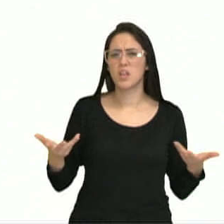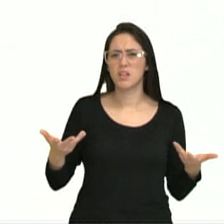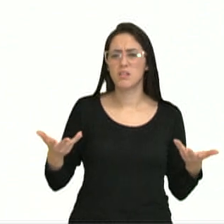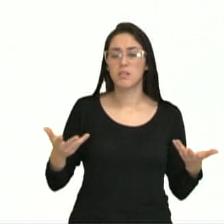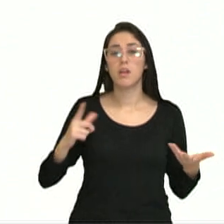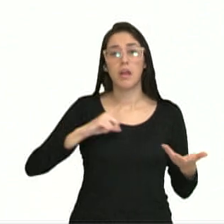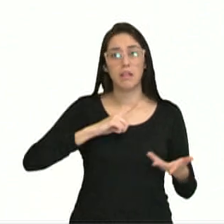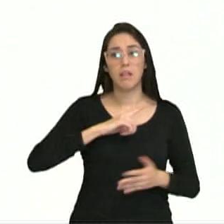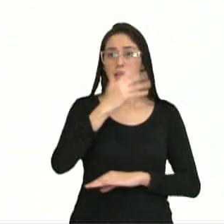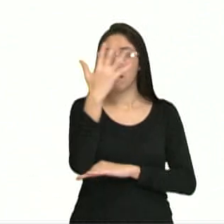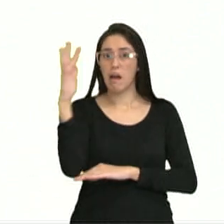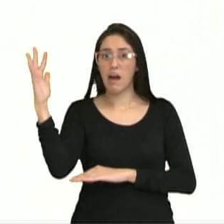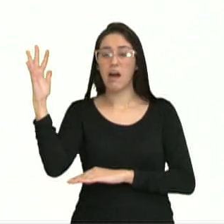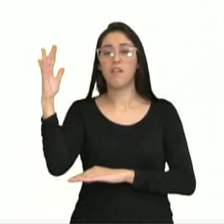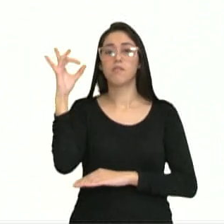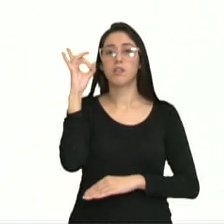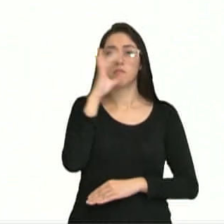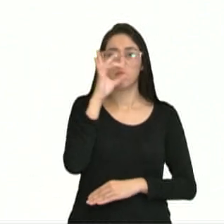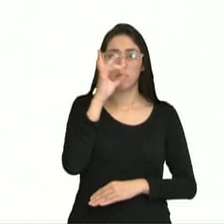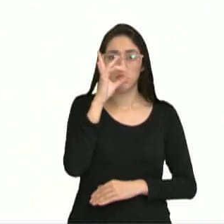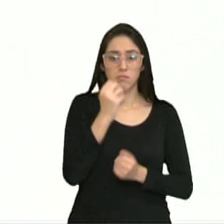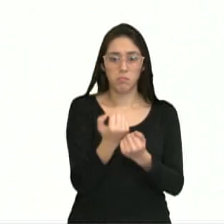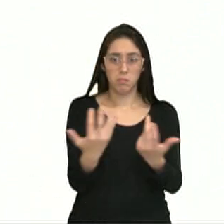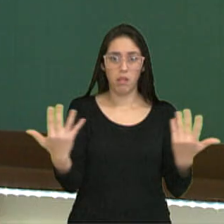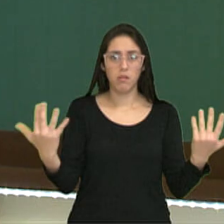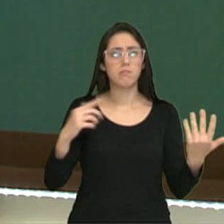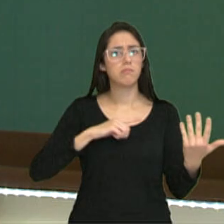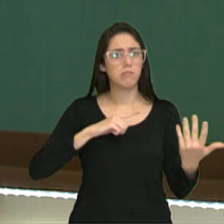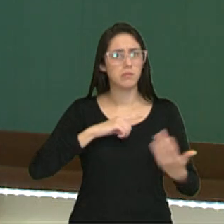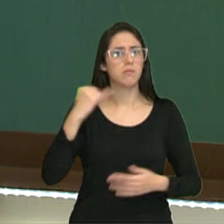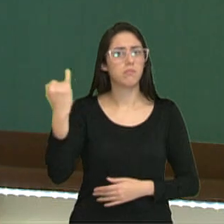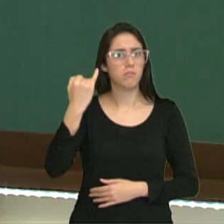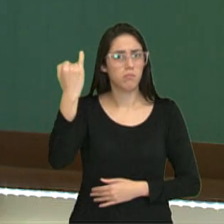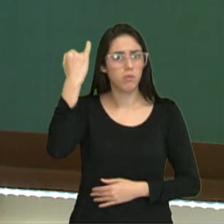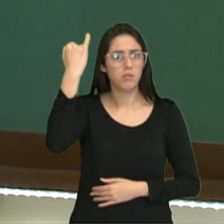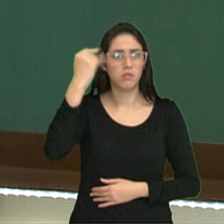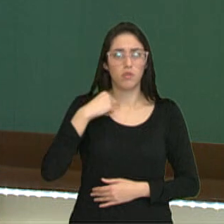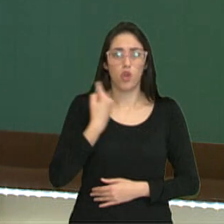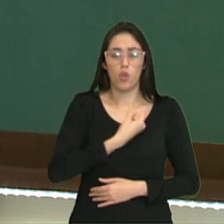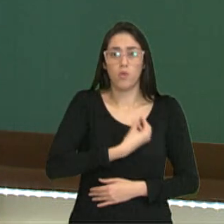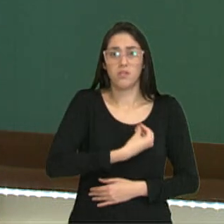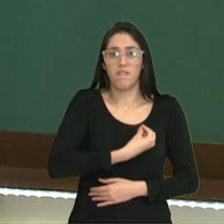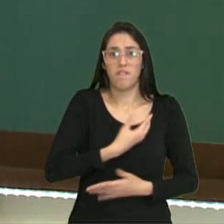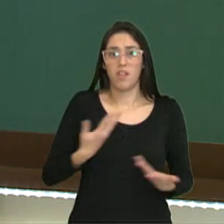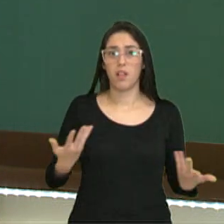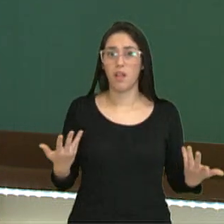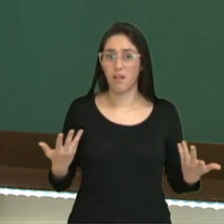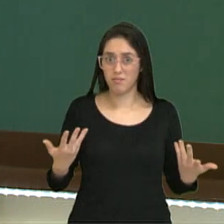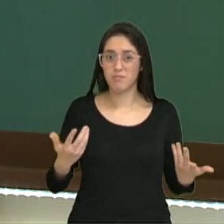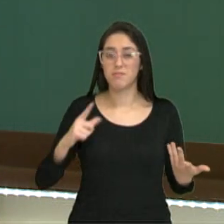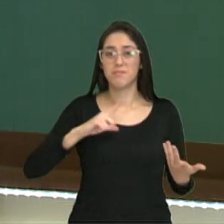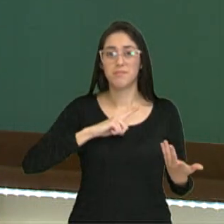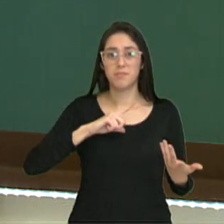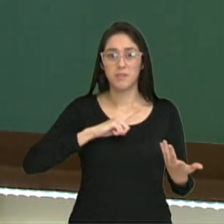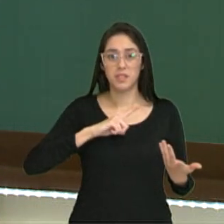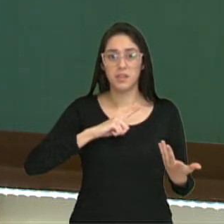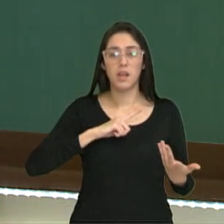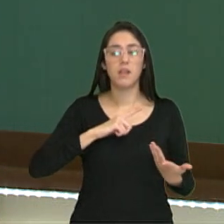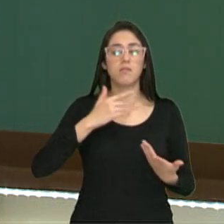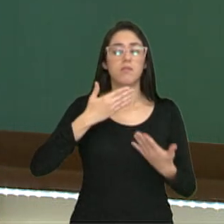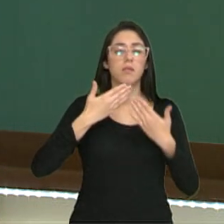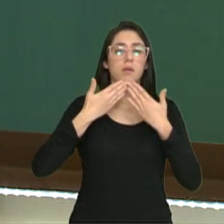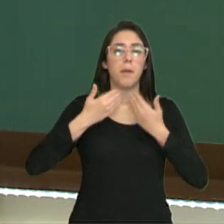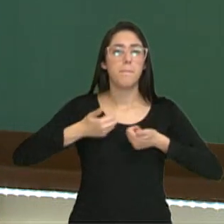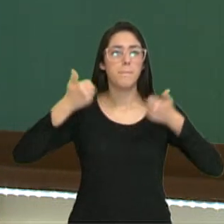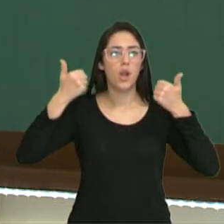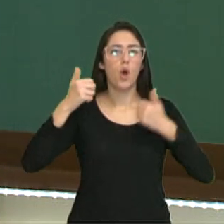árvores, né, as plantas, elas têm uma grande importância para o ser humano, porque é a partir delas que a gente vai ter aí a melhora